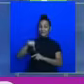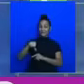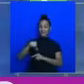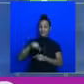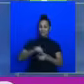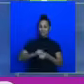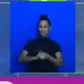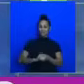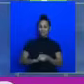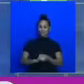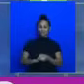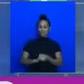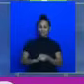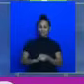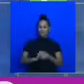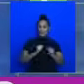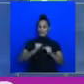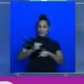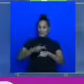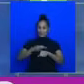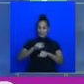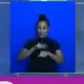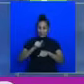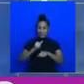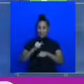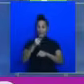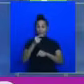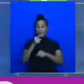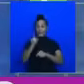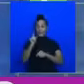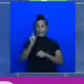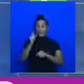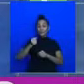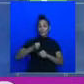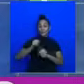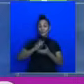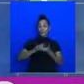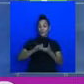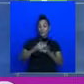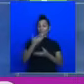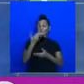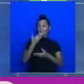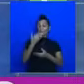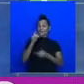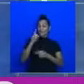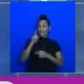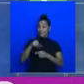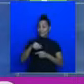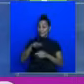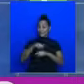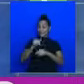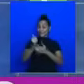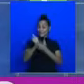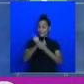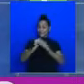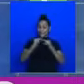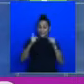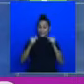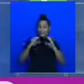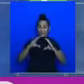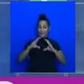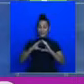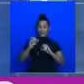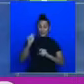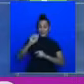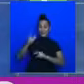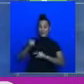09. Laranja, 09. E pode ser agora. Vamos chamar o 15º e último número da Loto Fácil. Vem sorte, vem sorte.